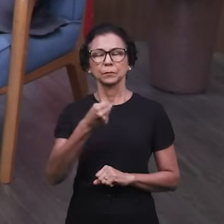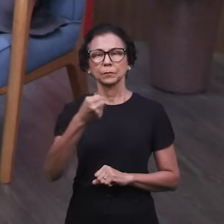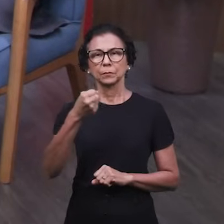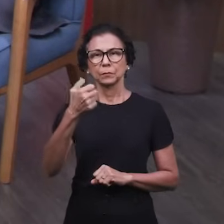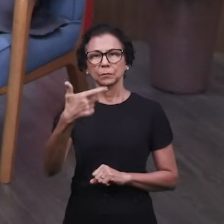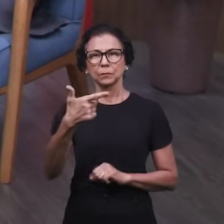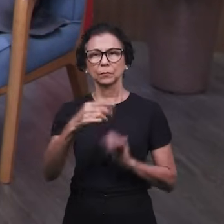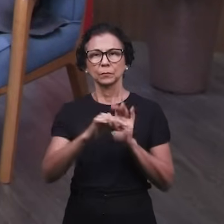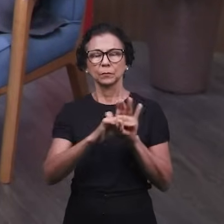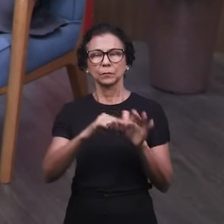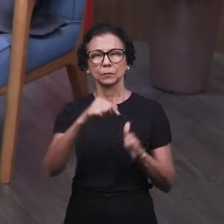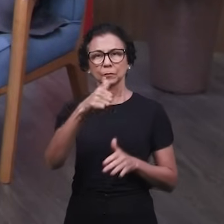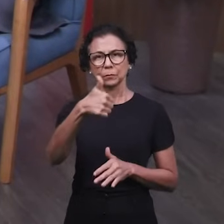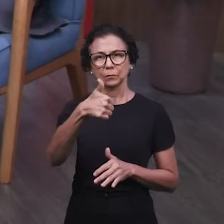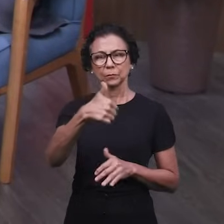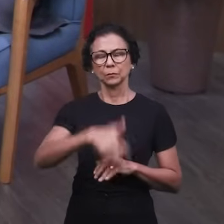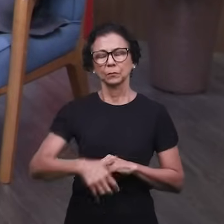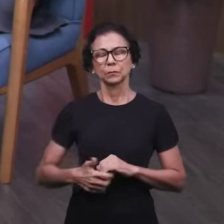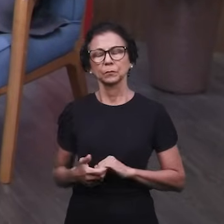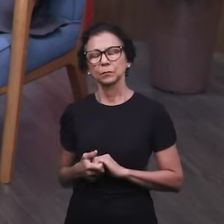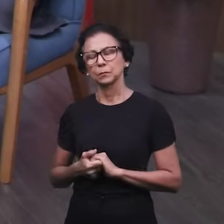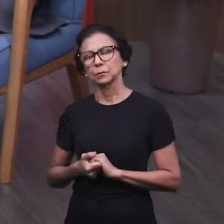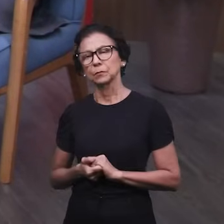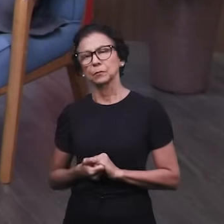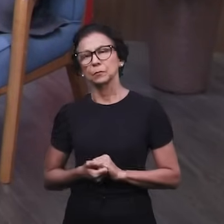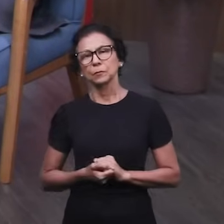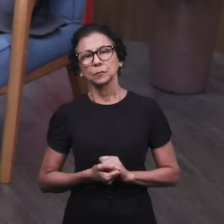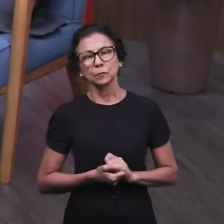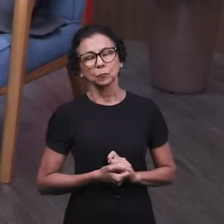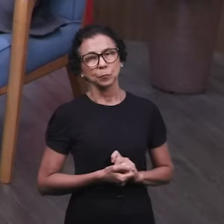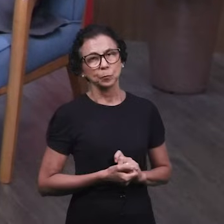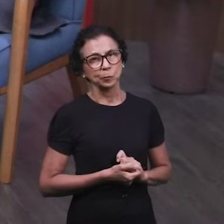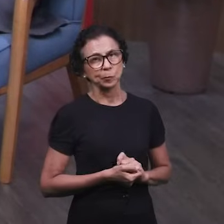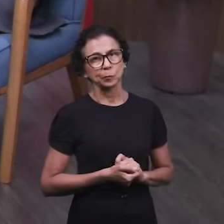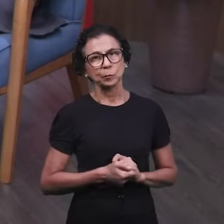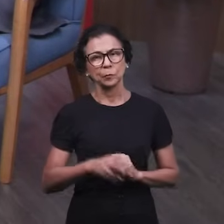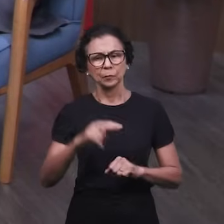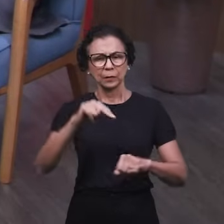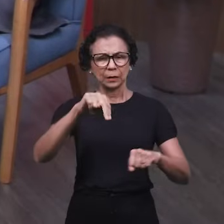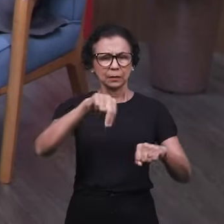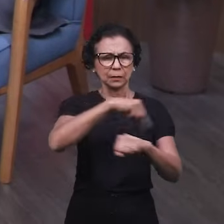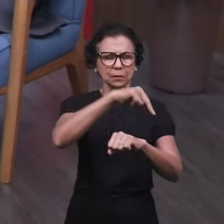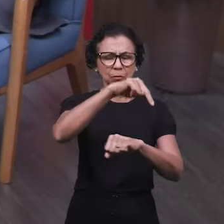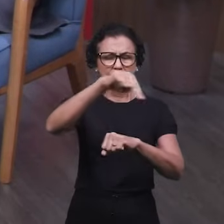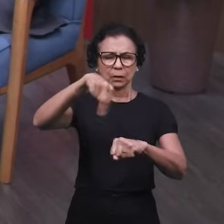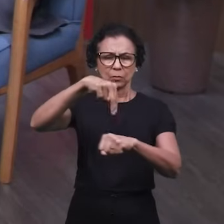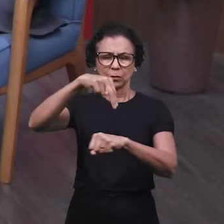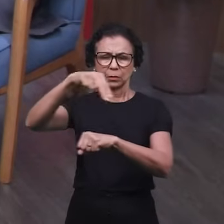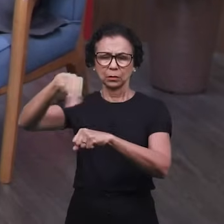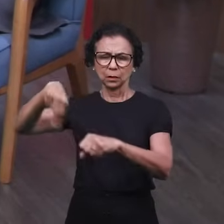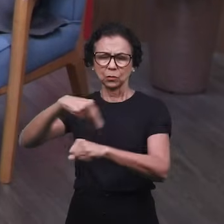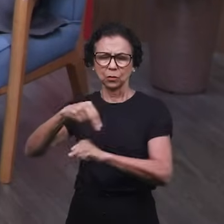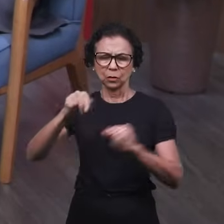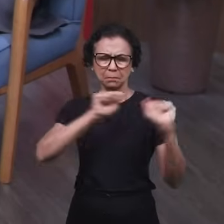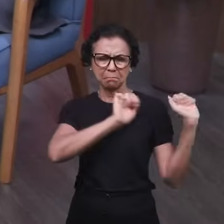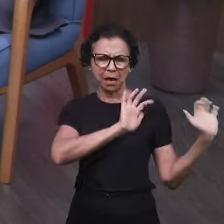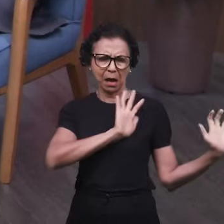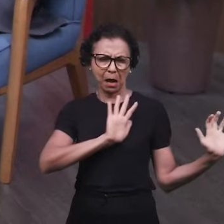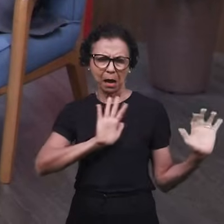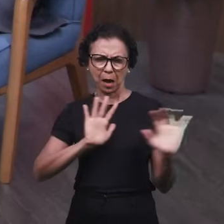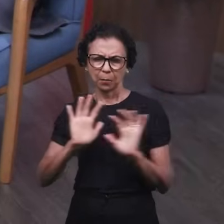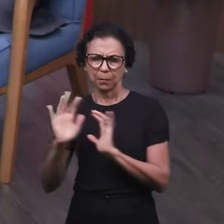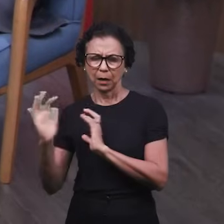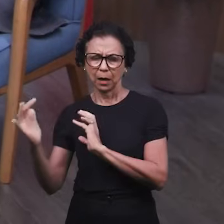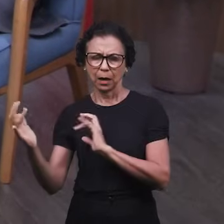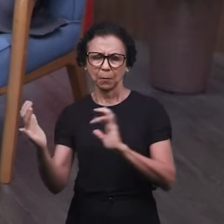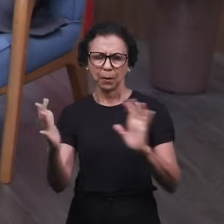2, verso 1, e que diz assim: Porque se amotinam as nações e os povos imaginam coisas